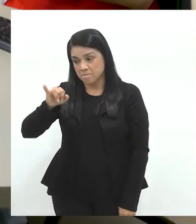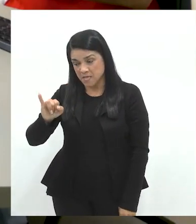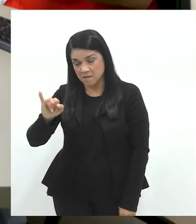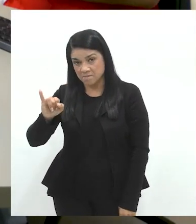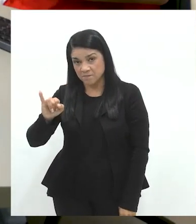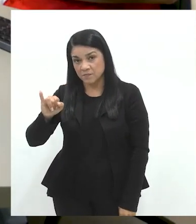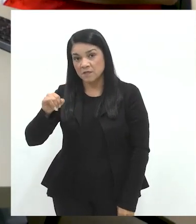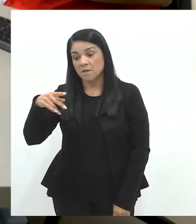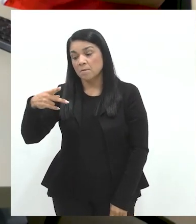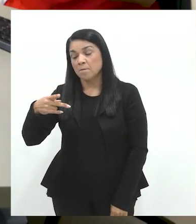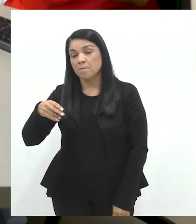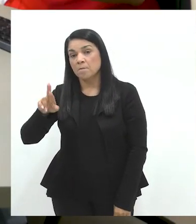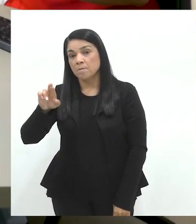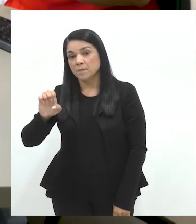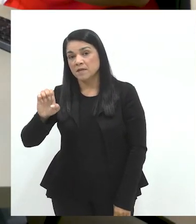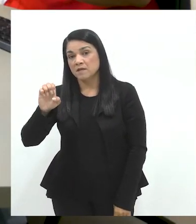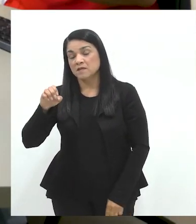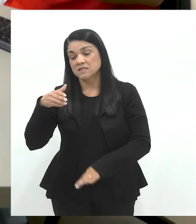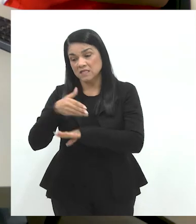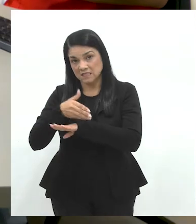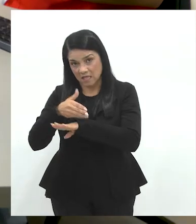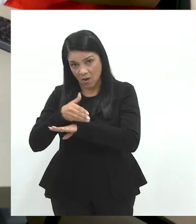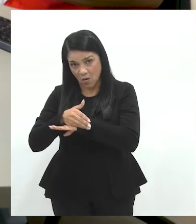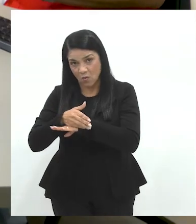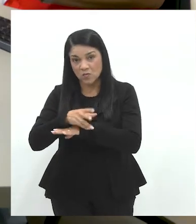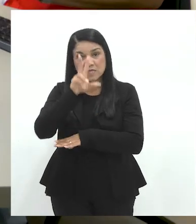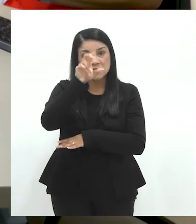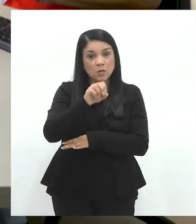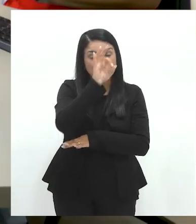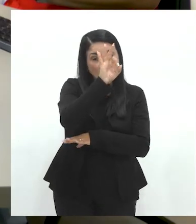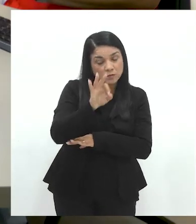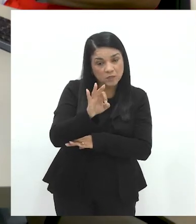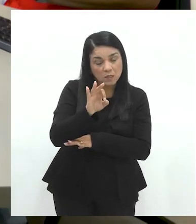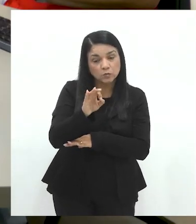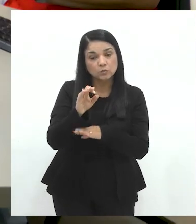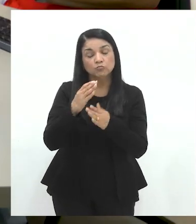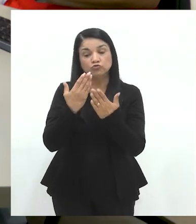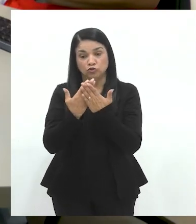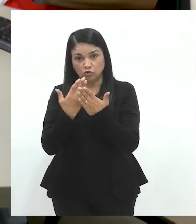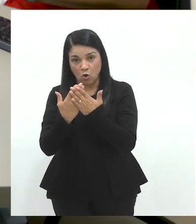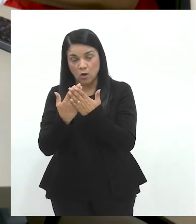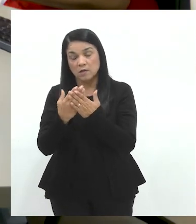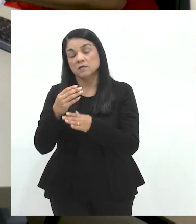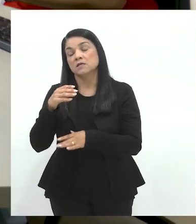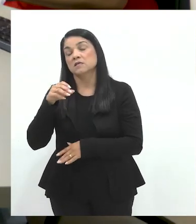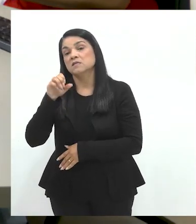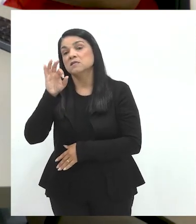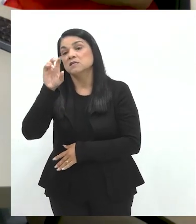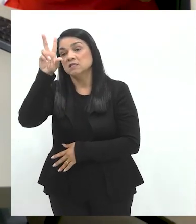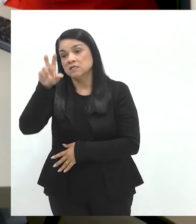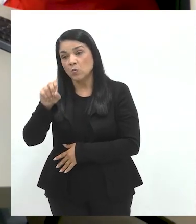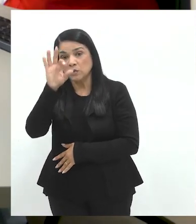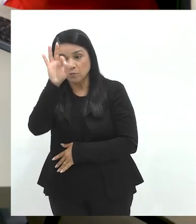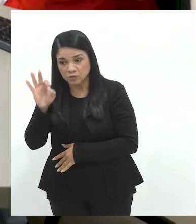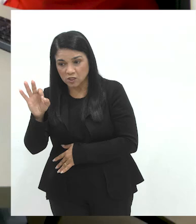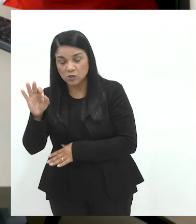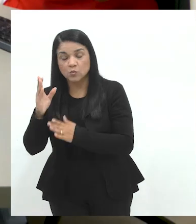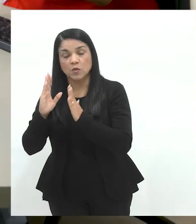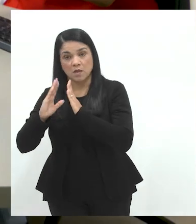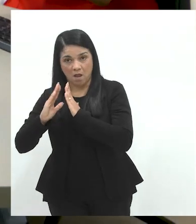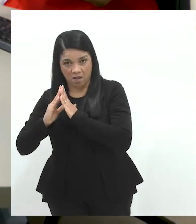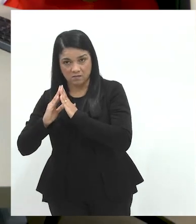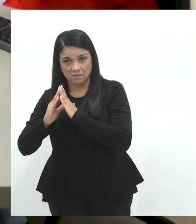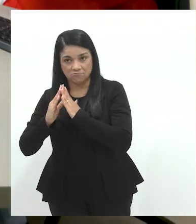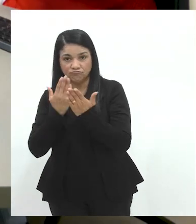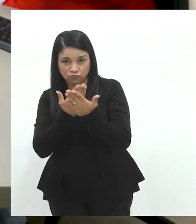tipo, 50% na escola, 50% em casa, uma coisa assim? Para tratar, fizemos E vai aproximando aos